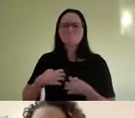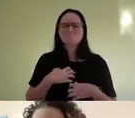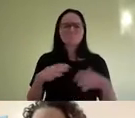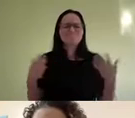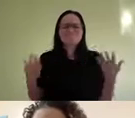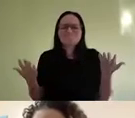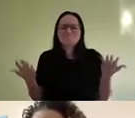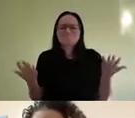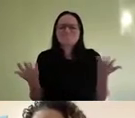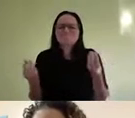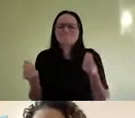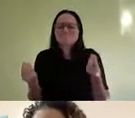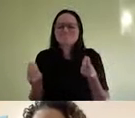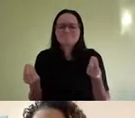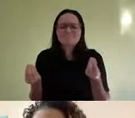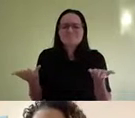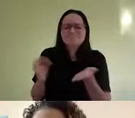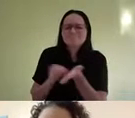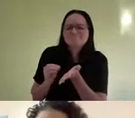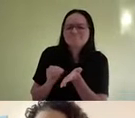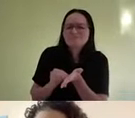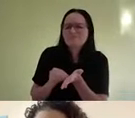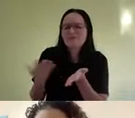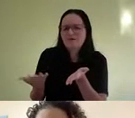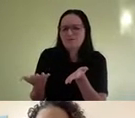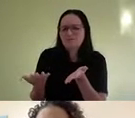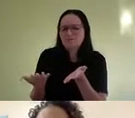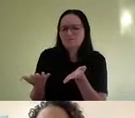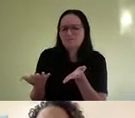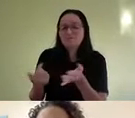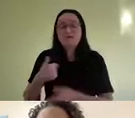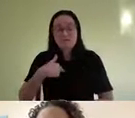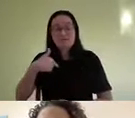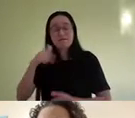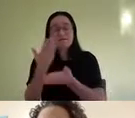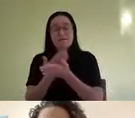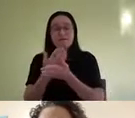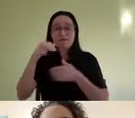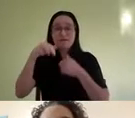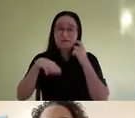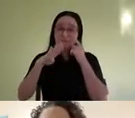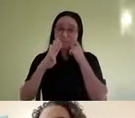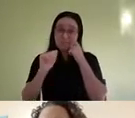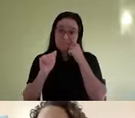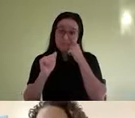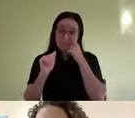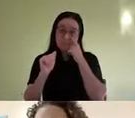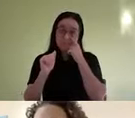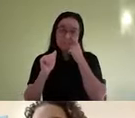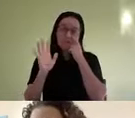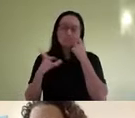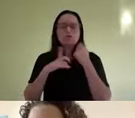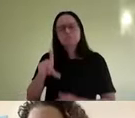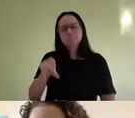tem alguma coisa que não está legal. E aí eu fui fazer um MBA, então aí nesse caso já pude escolher